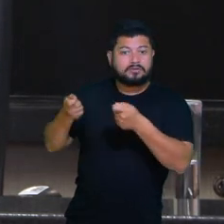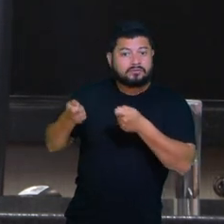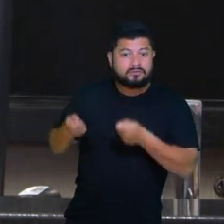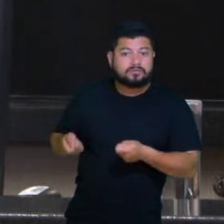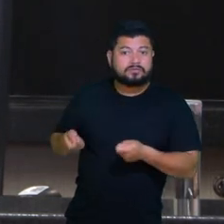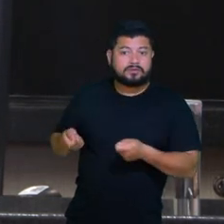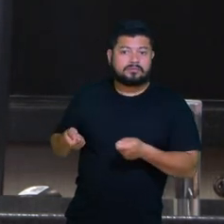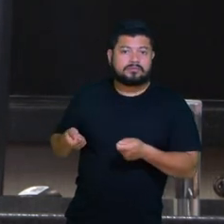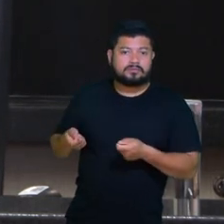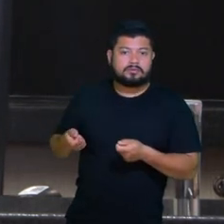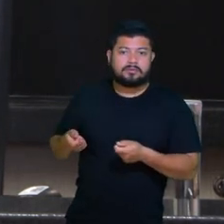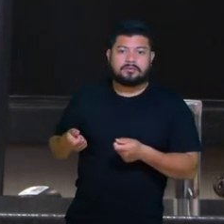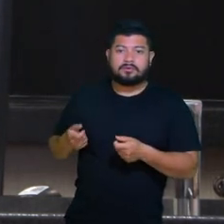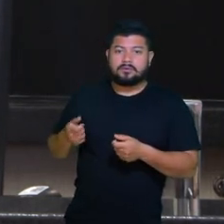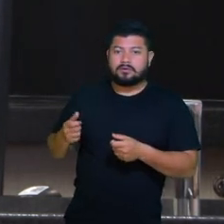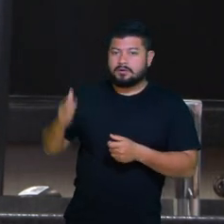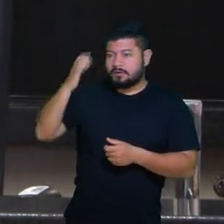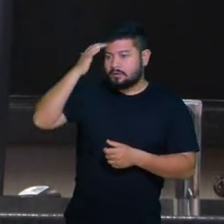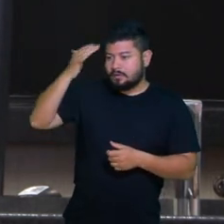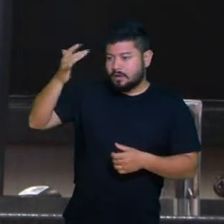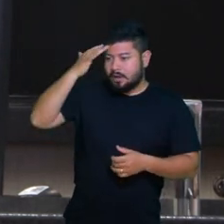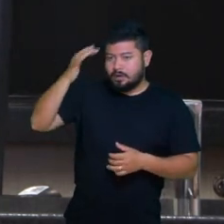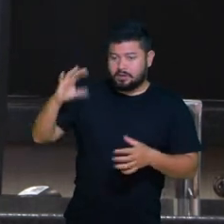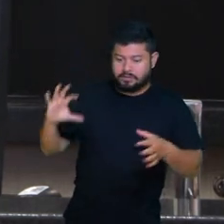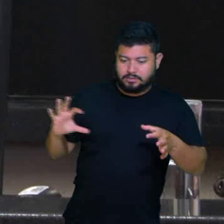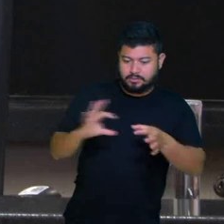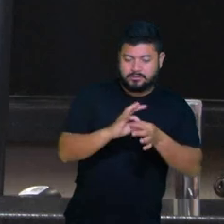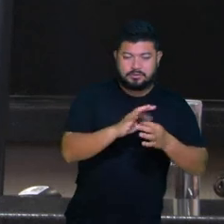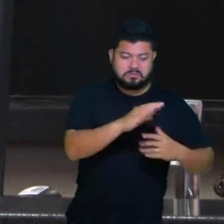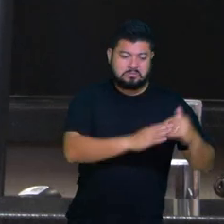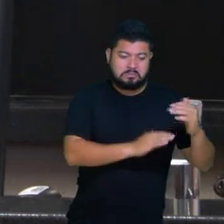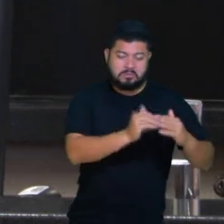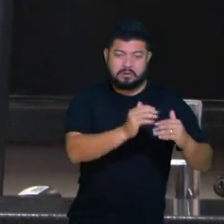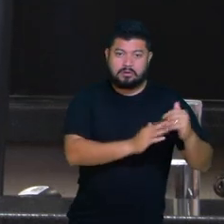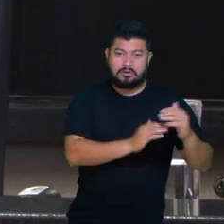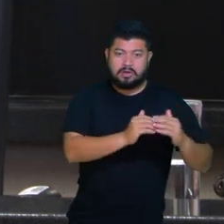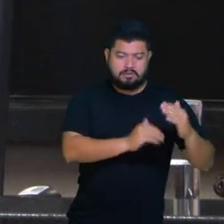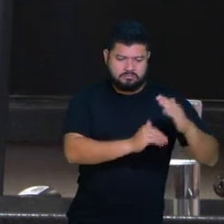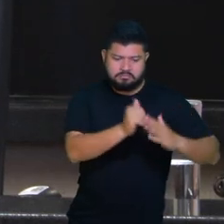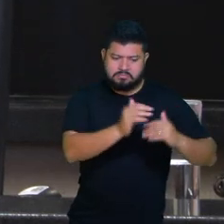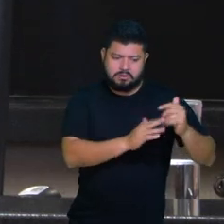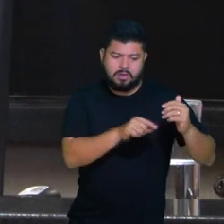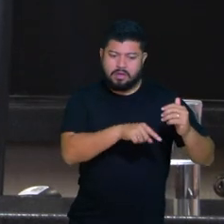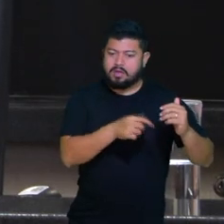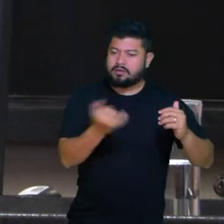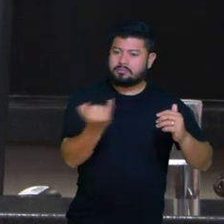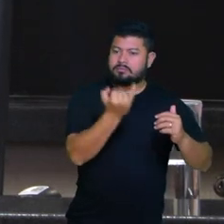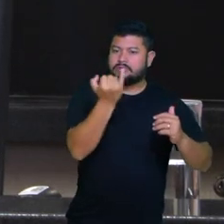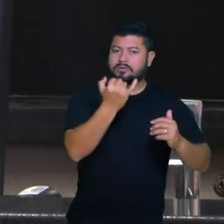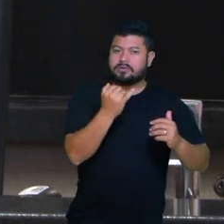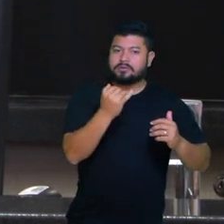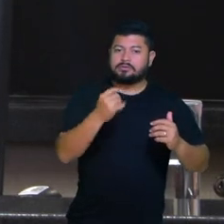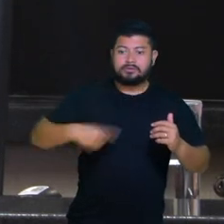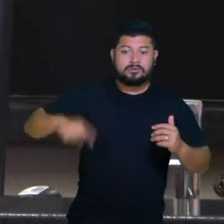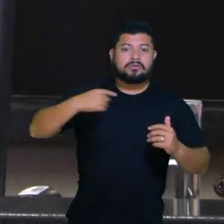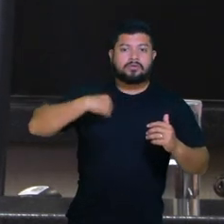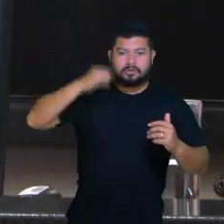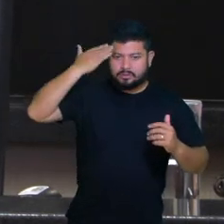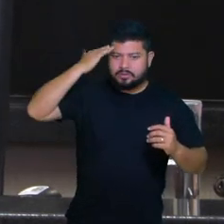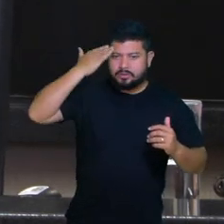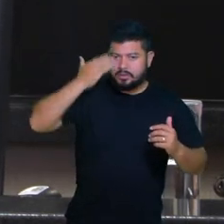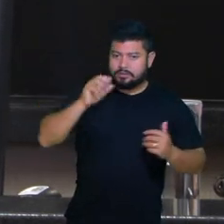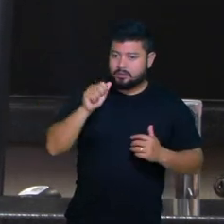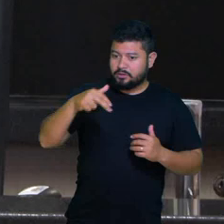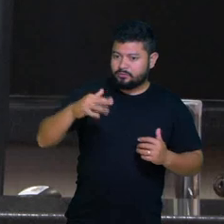unidade entre teoria e prática a prática é muito importante paraf Mas ela é